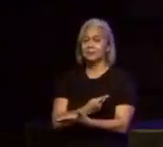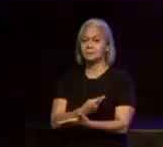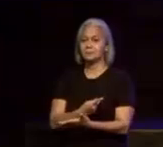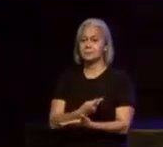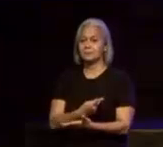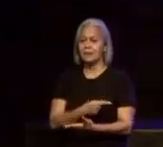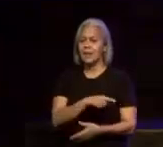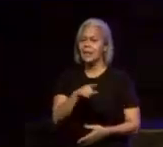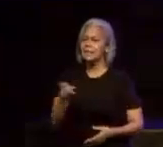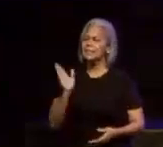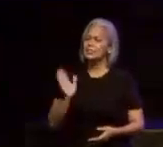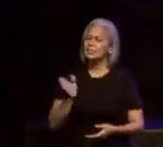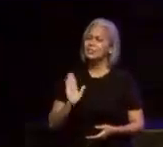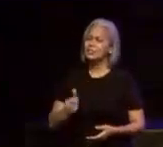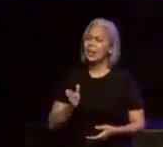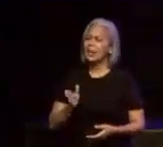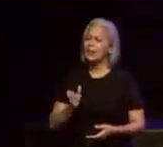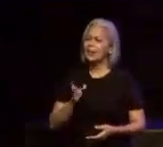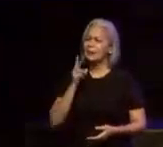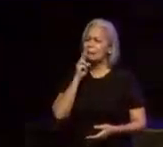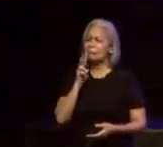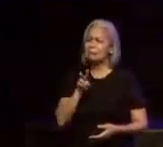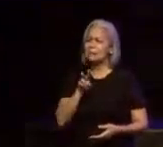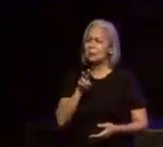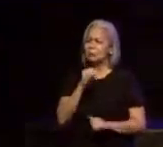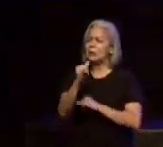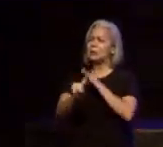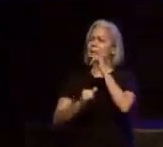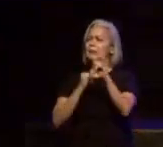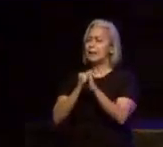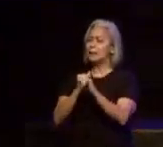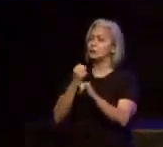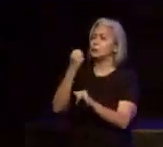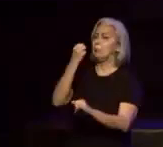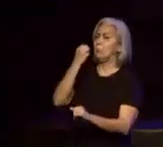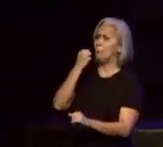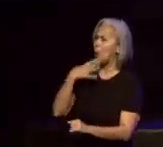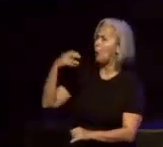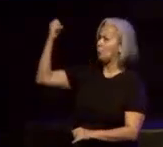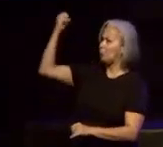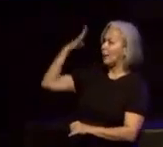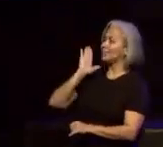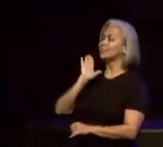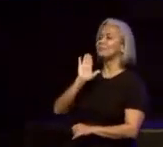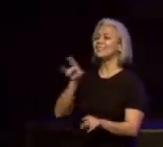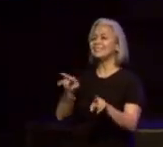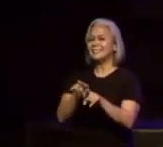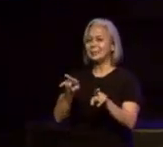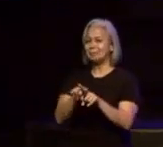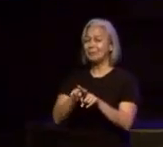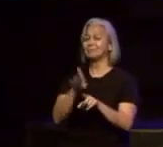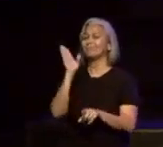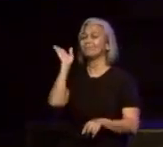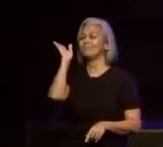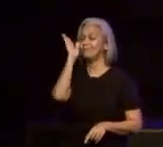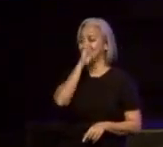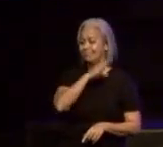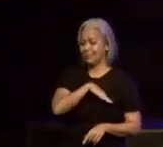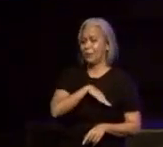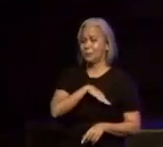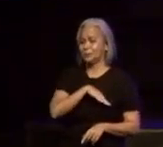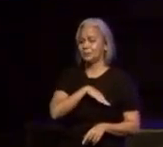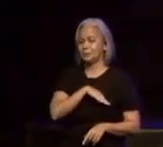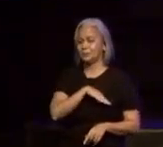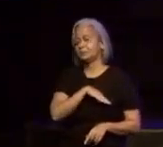ter ouvido alguém falar, né, que a internet é uma benção, mas também pode ser uma maldição. Todo mundo tem acesso à informação. E ainda assim,